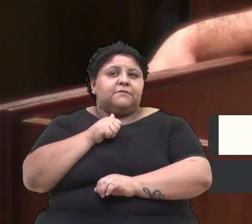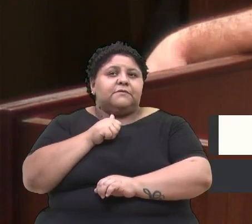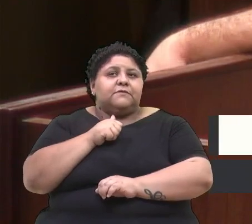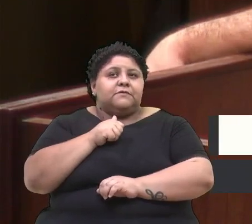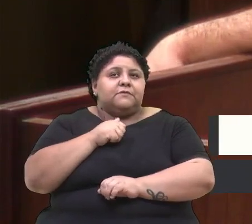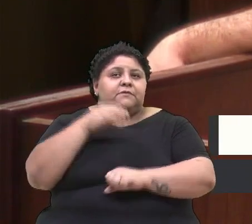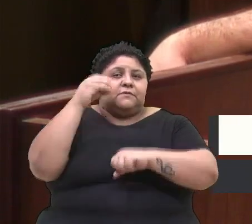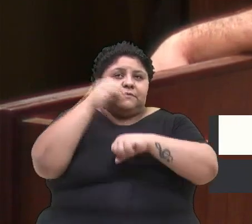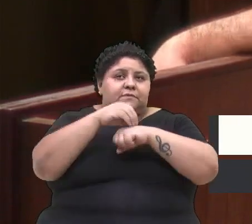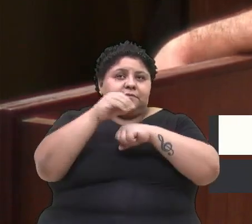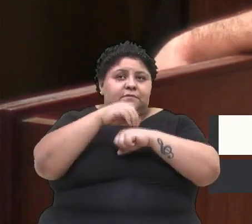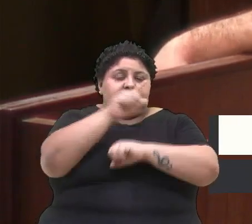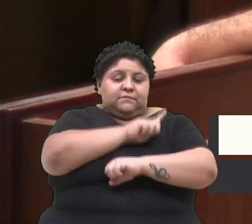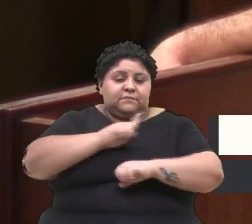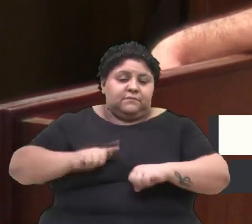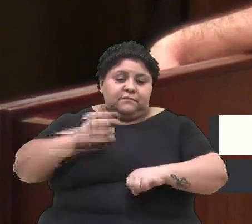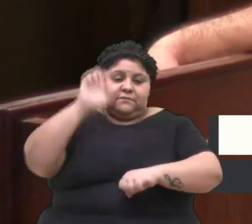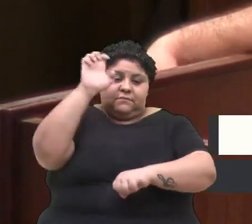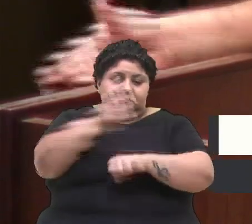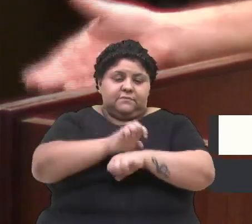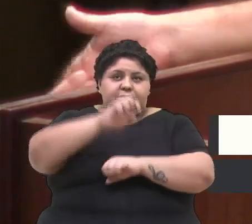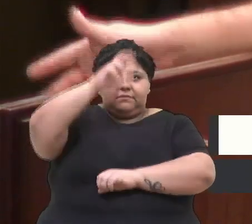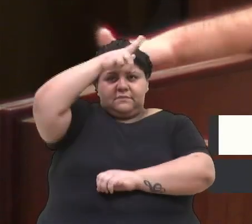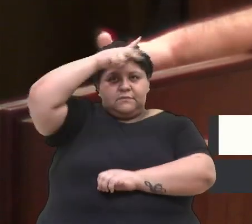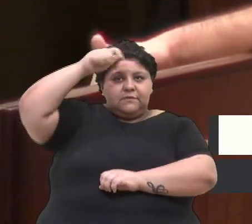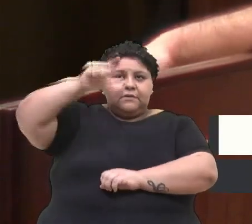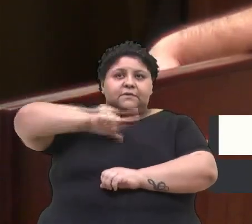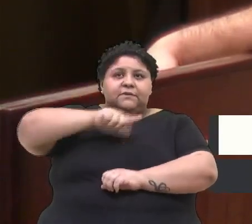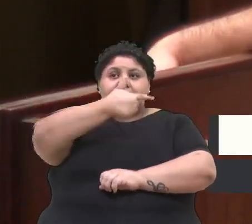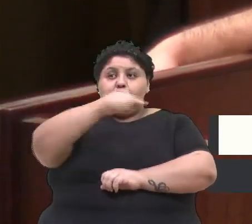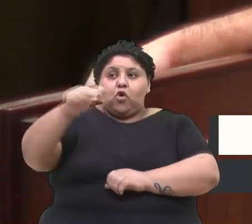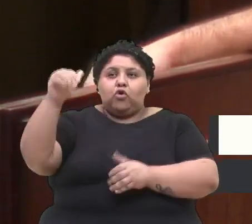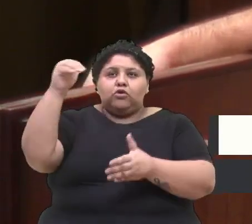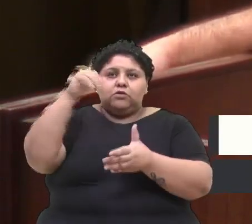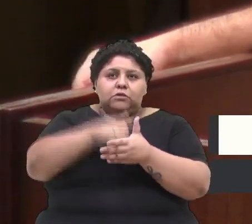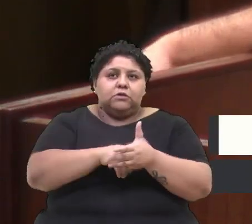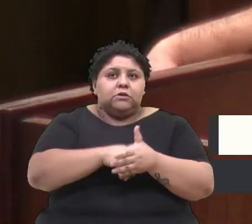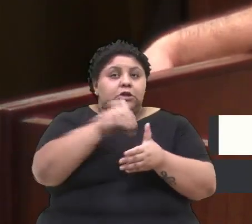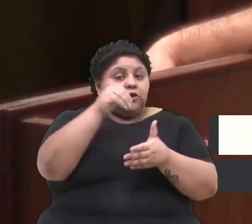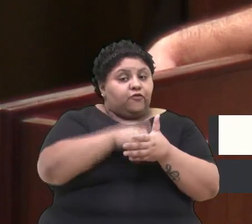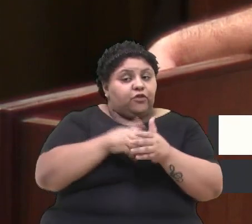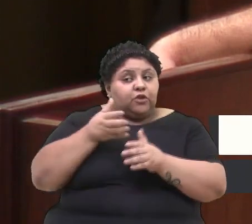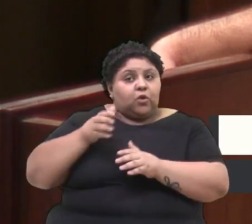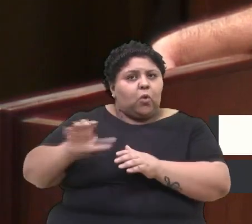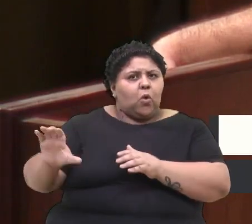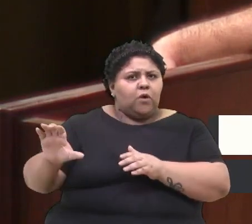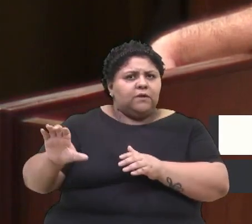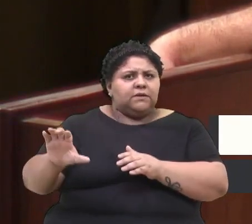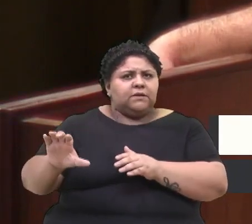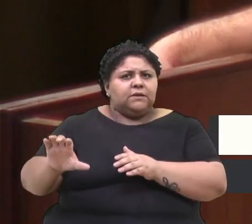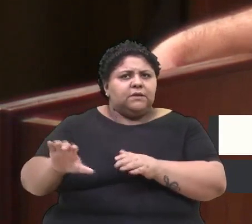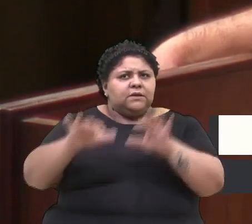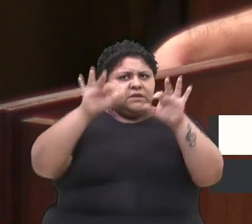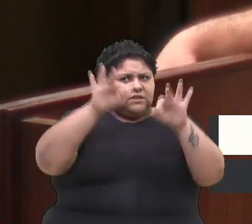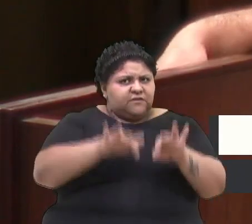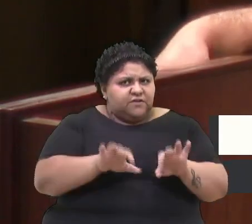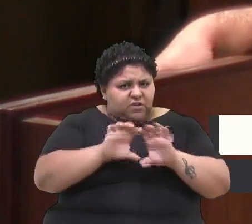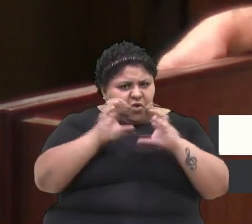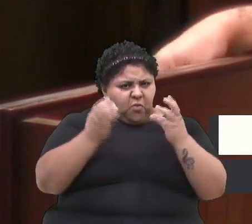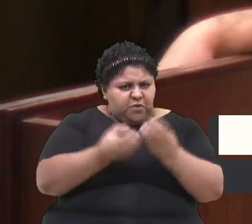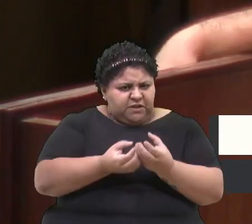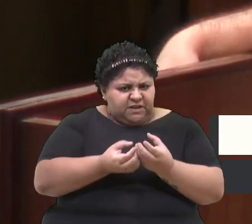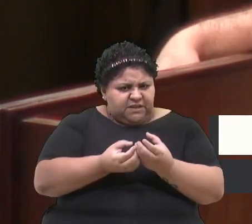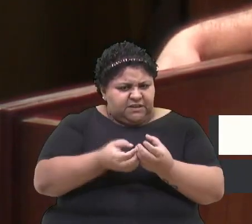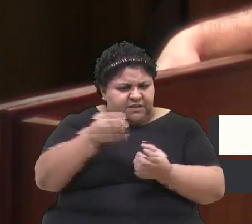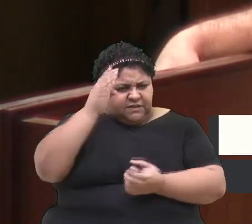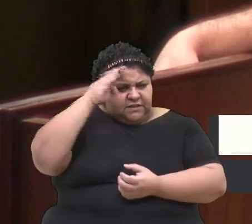do governo do estado, e o prefeito, que também tem outro voto, que votem contra essa rasteira que querem dar na comunidade acadêmica, tirando o poder de